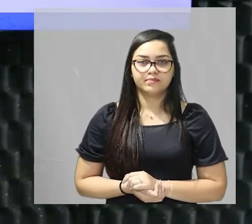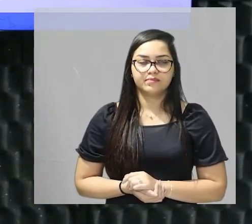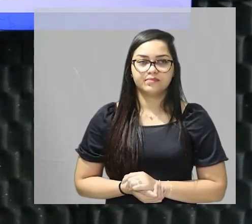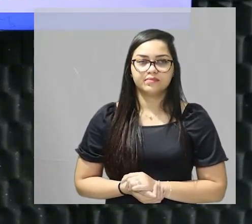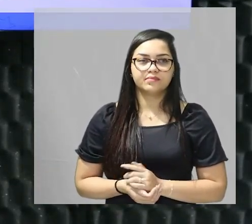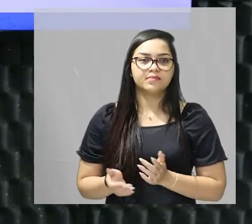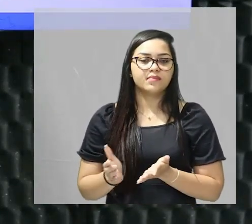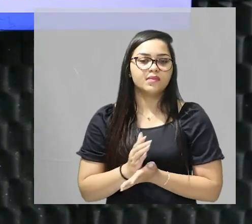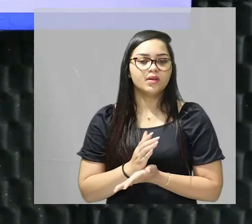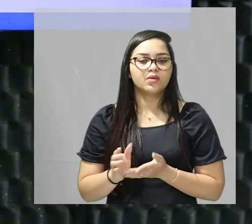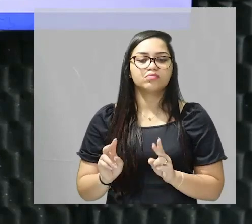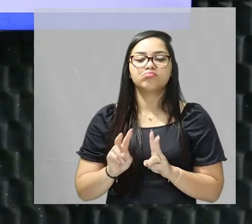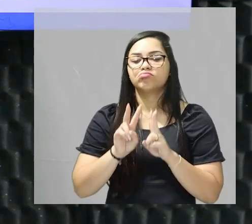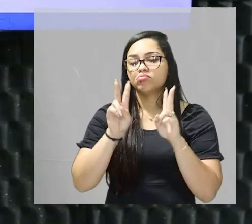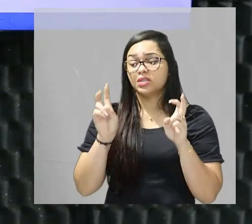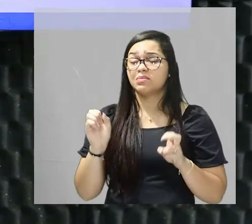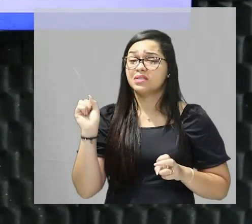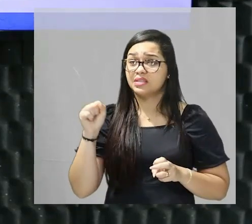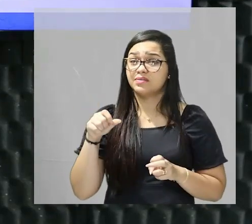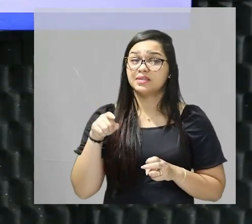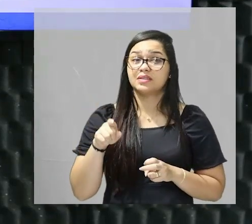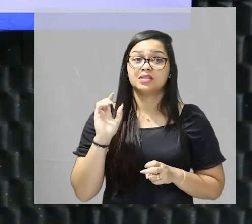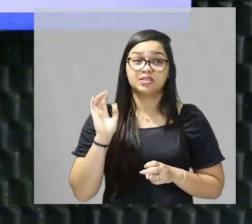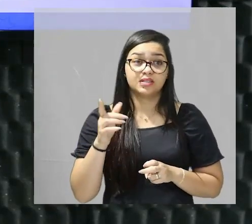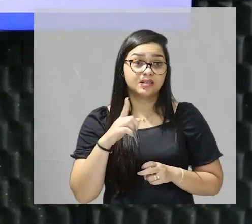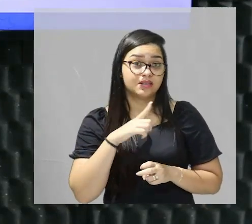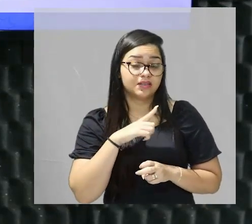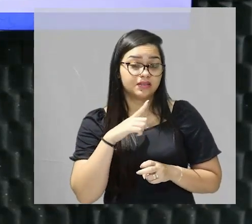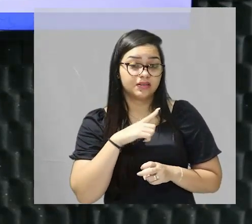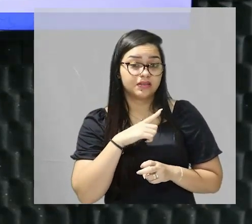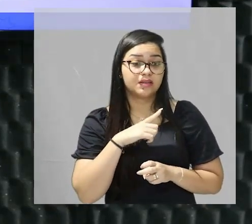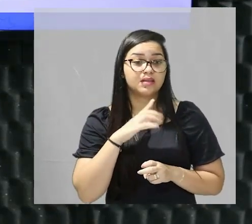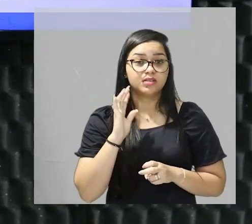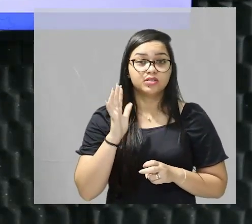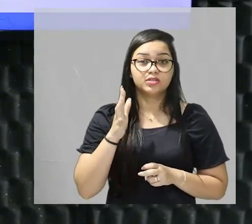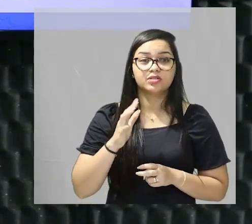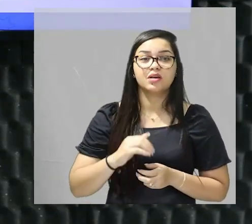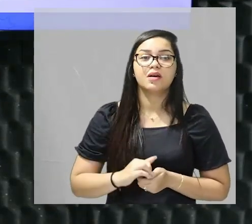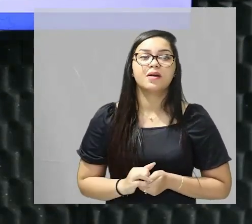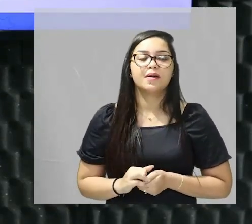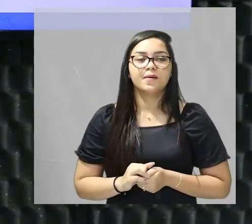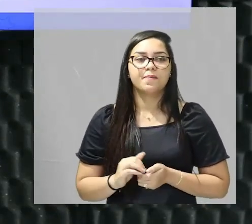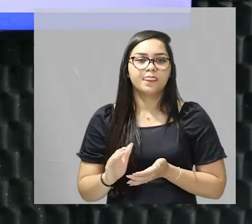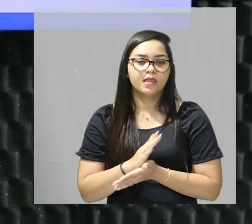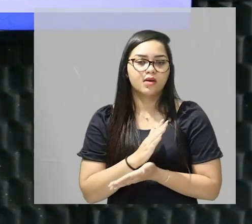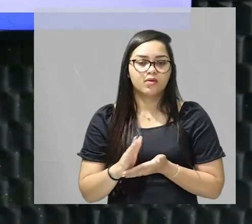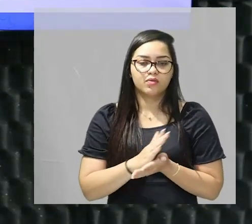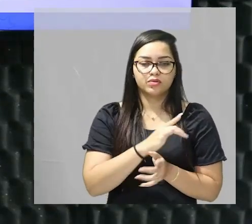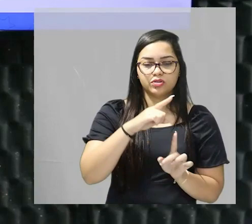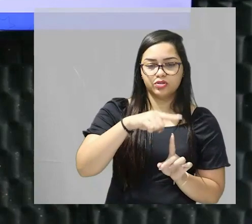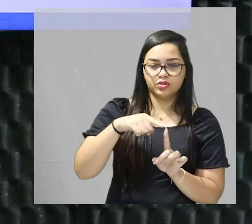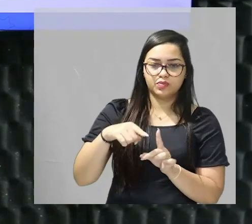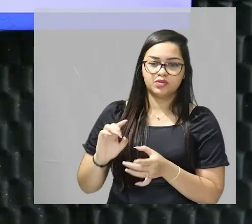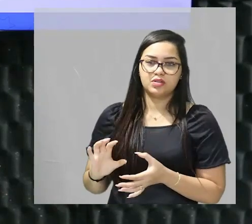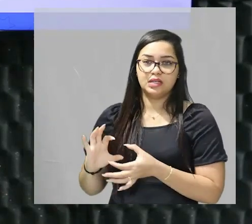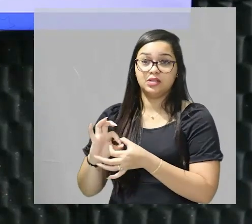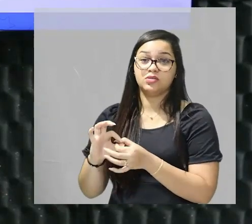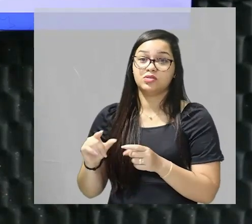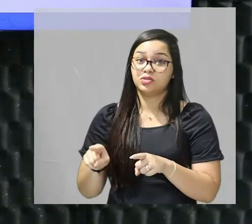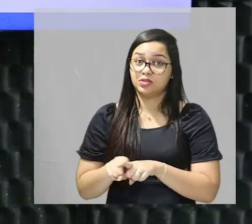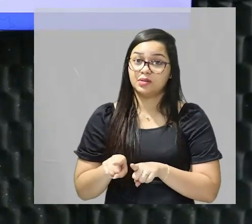alguns termos, com certeza você já tem uma certa familiaridade, né? Os tipos de ligações, por exemplo,